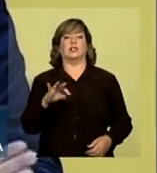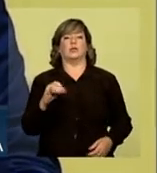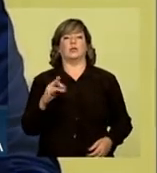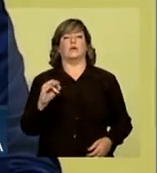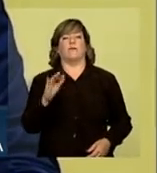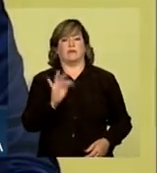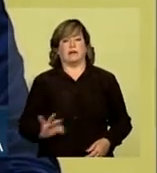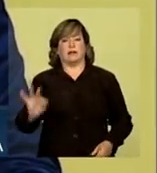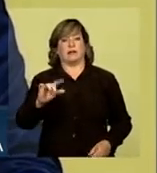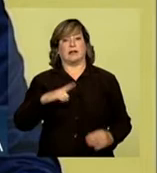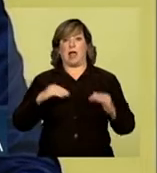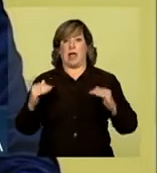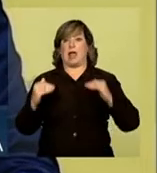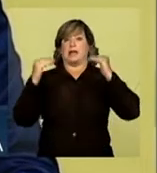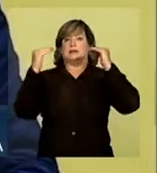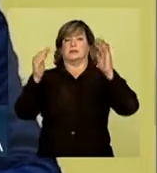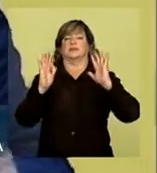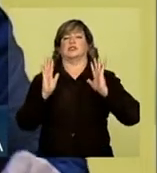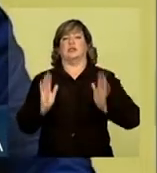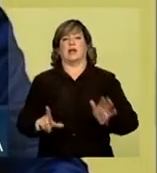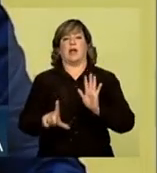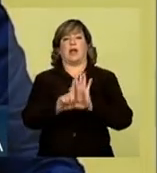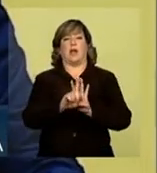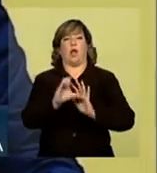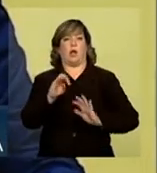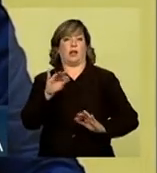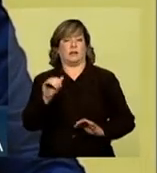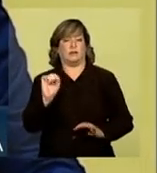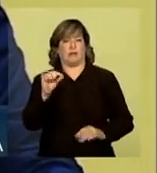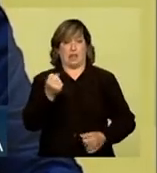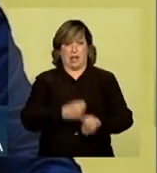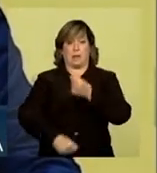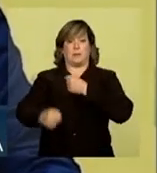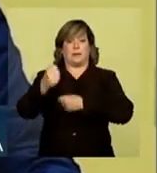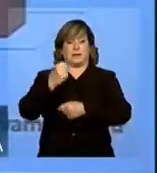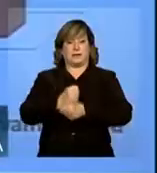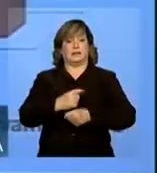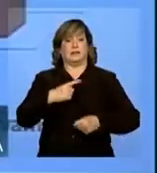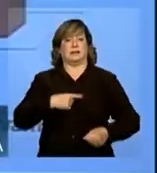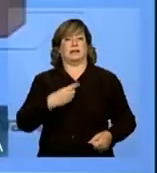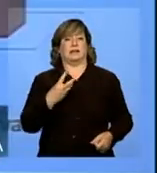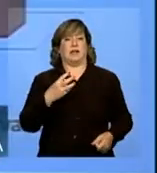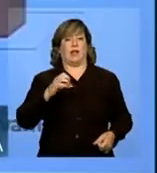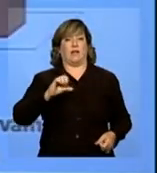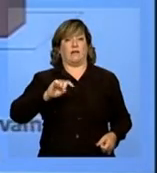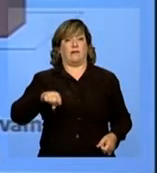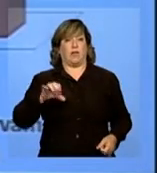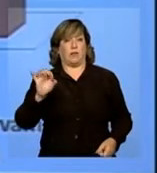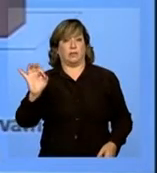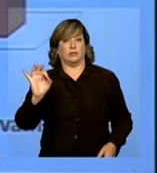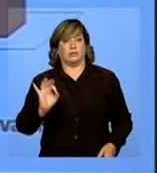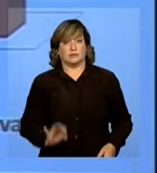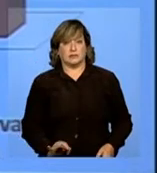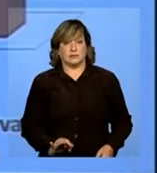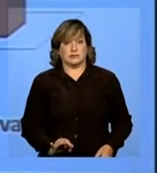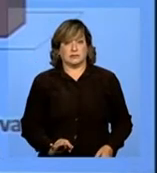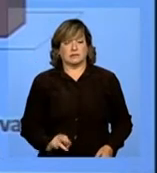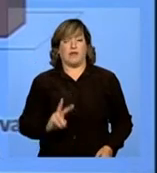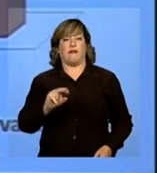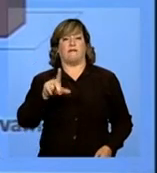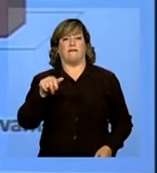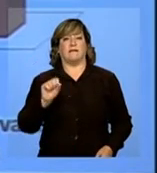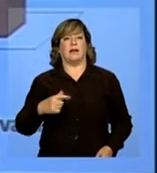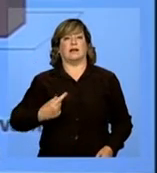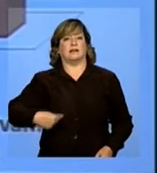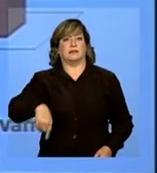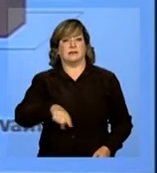estão acima já da lei de cotas Então o ano passado no 30,9 cento das